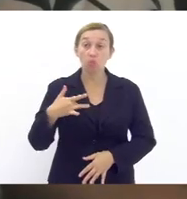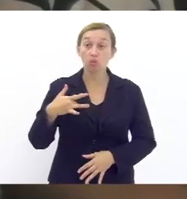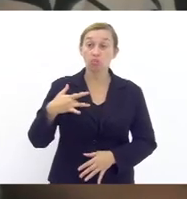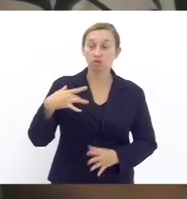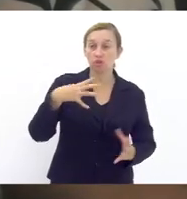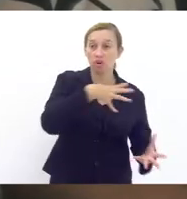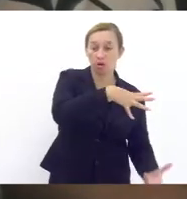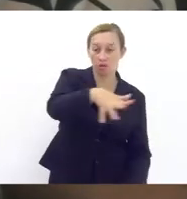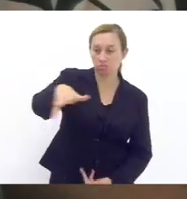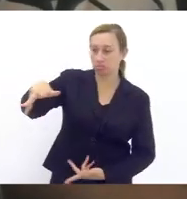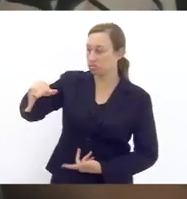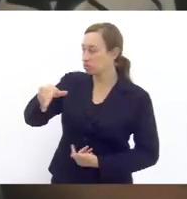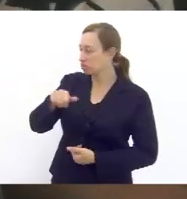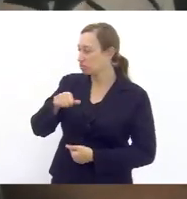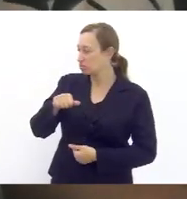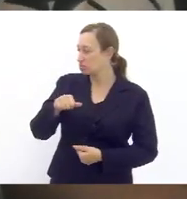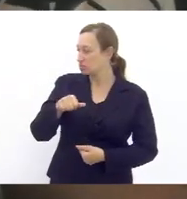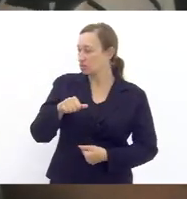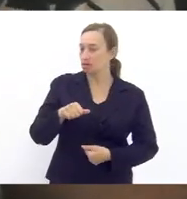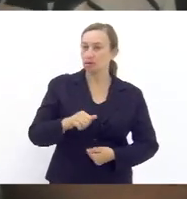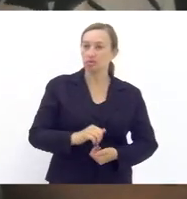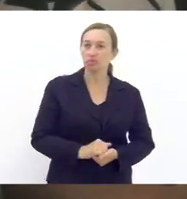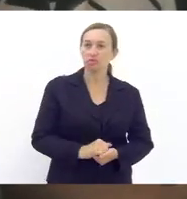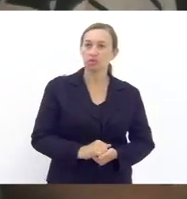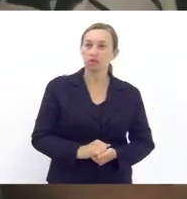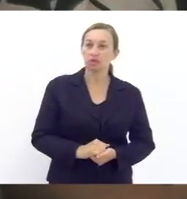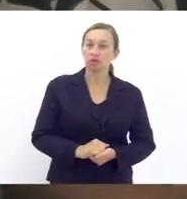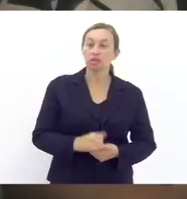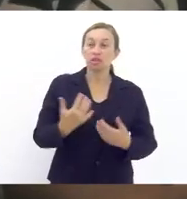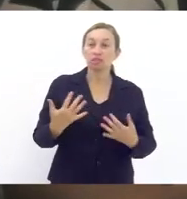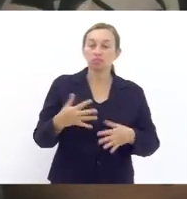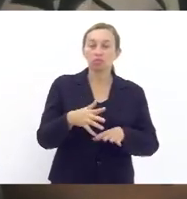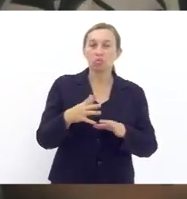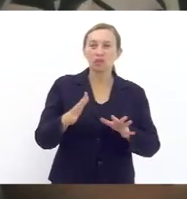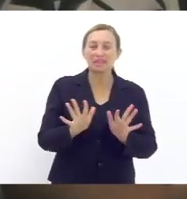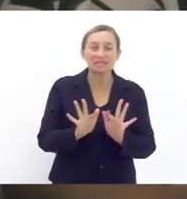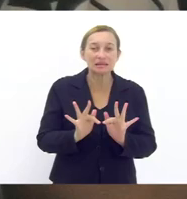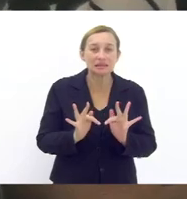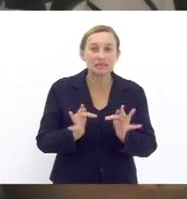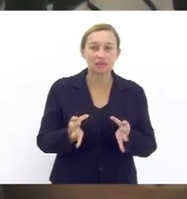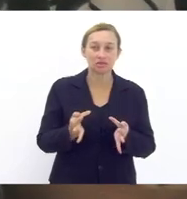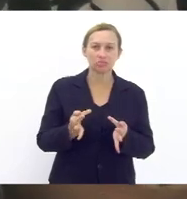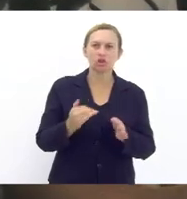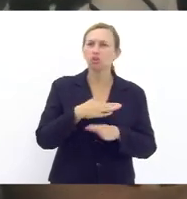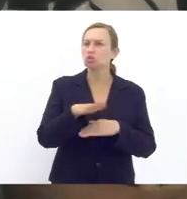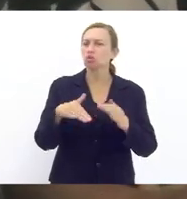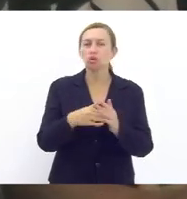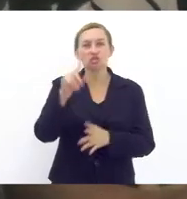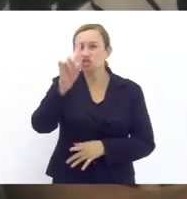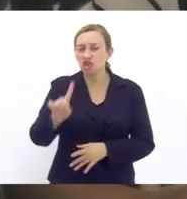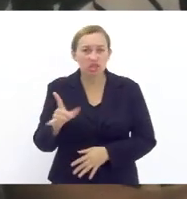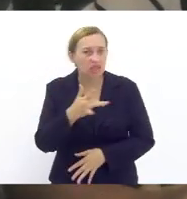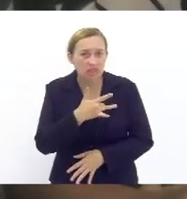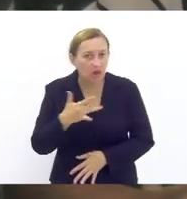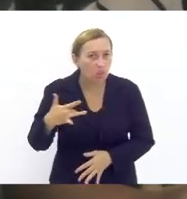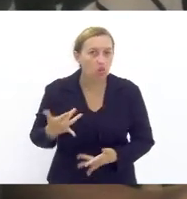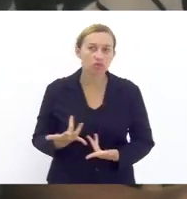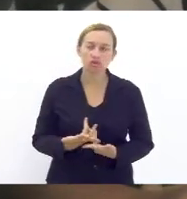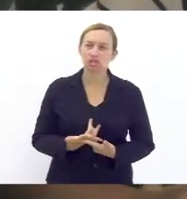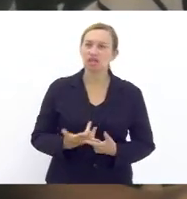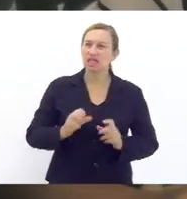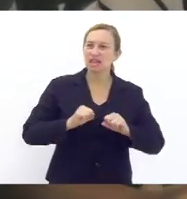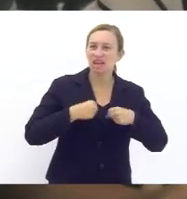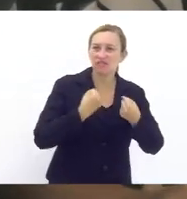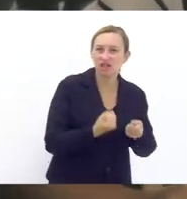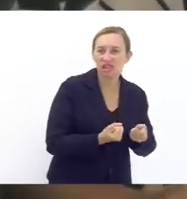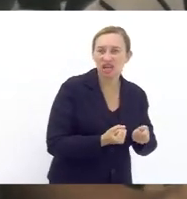da on Direitos Humanos está na nossa Constituição e Isso inclui uma coisa muito simples O que que a redução de dano gente todos têm direito à saúde então a gente não tá